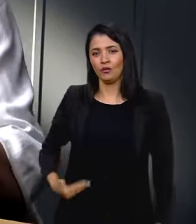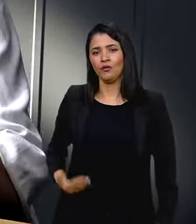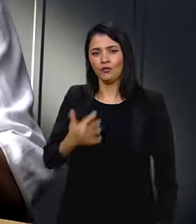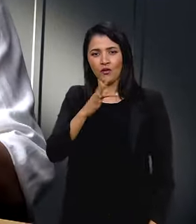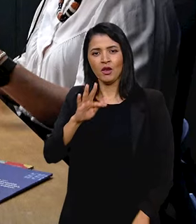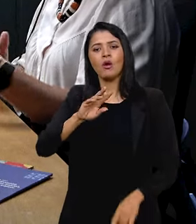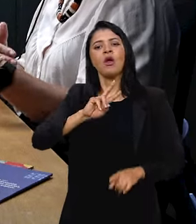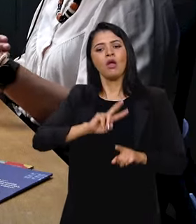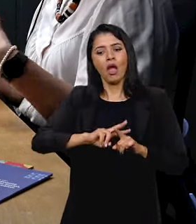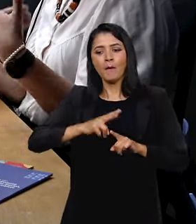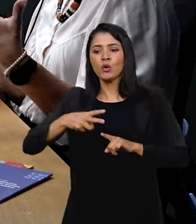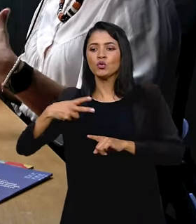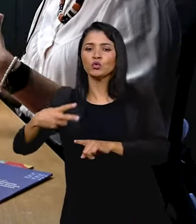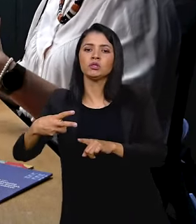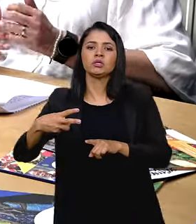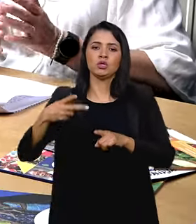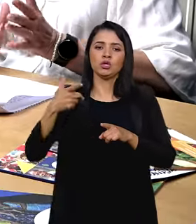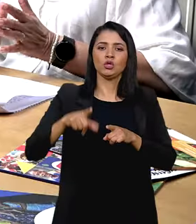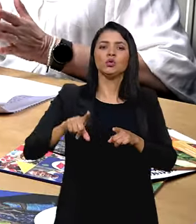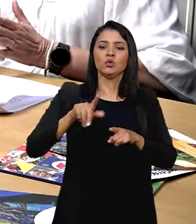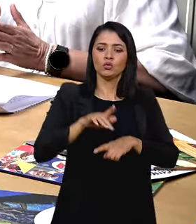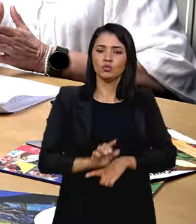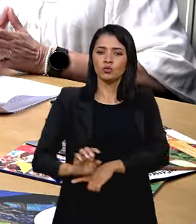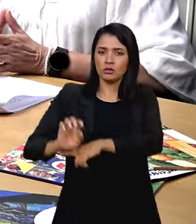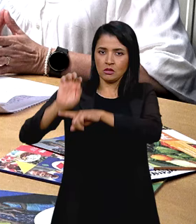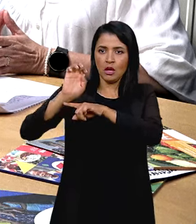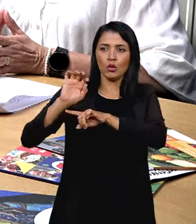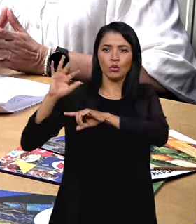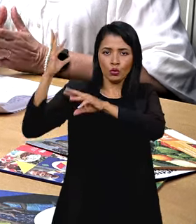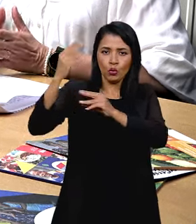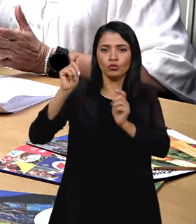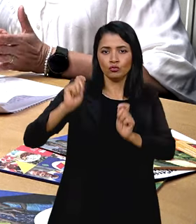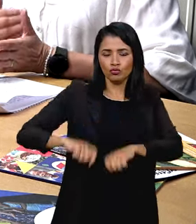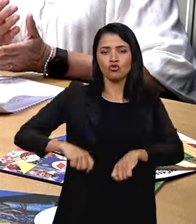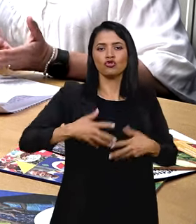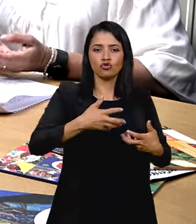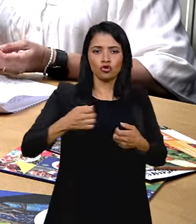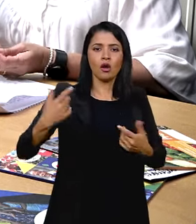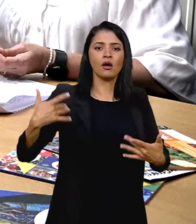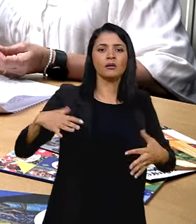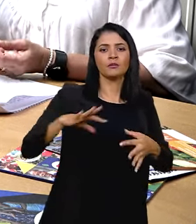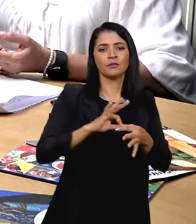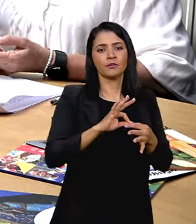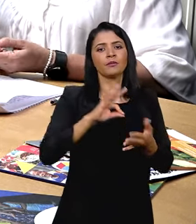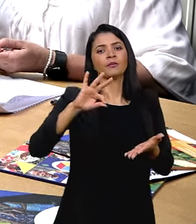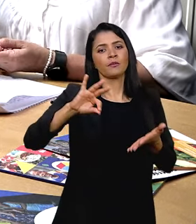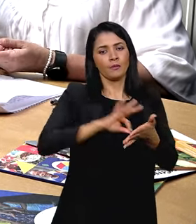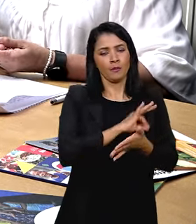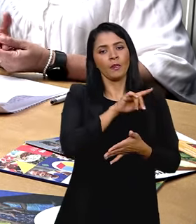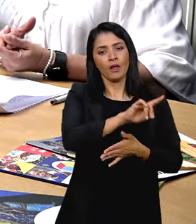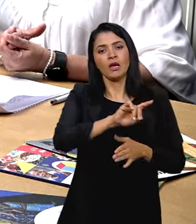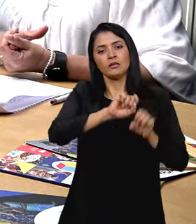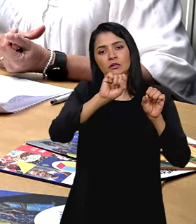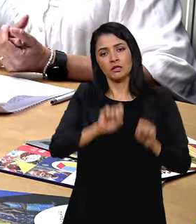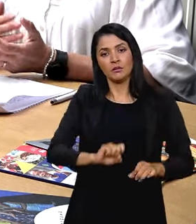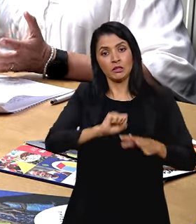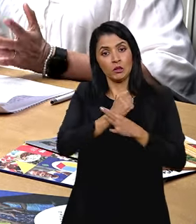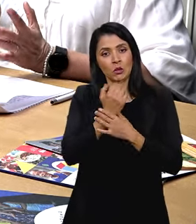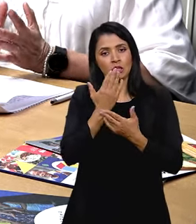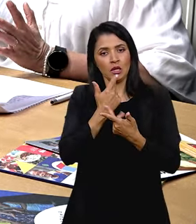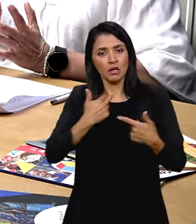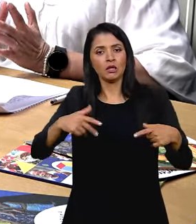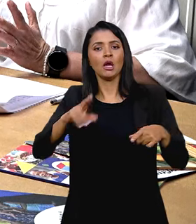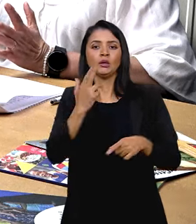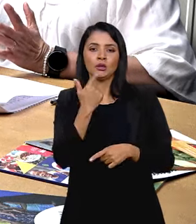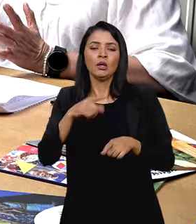federal e ele é reproduzido nos Estados hoje todos os estados do Brasil já estão aderidos ao sistema de segurança alimentar e nutricional